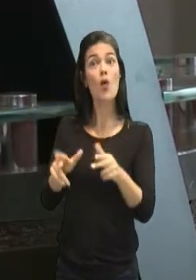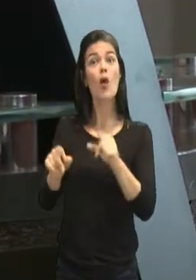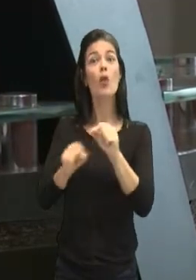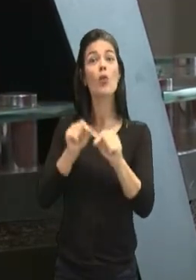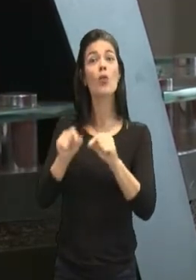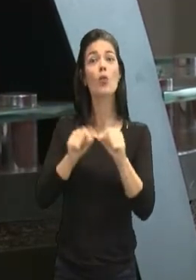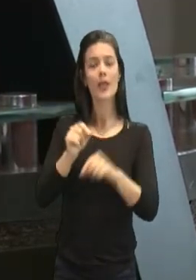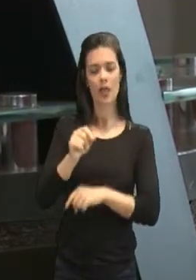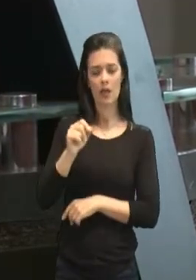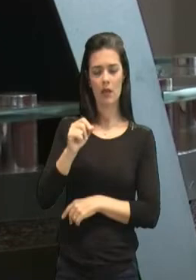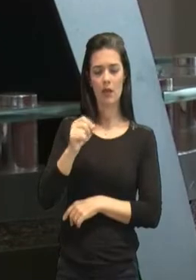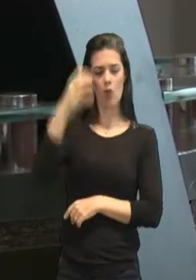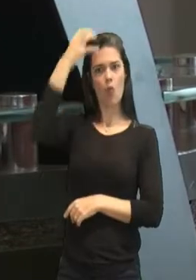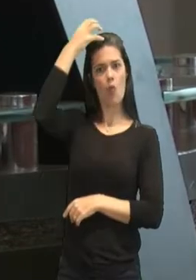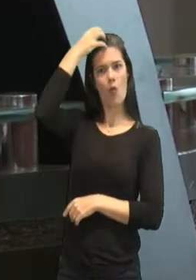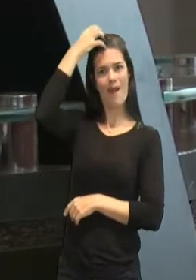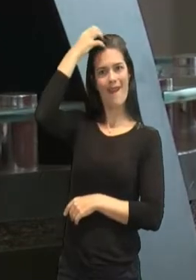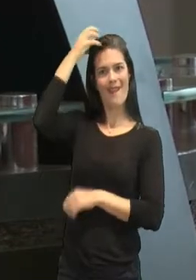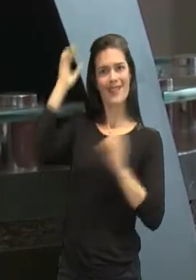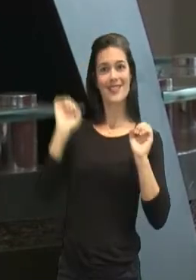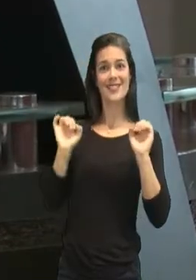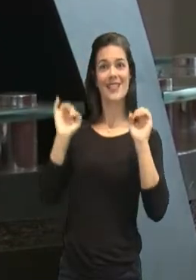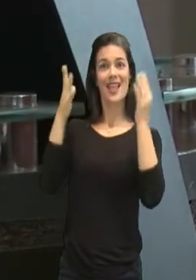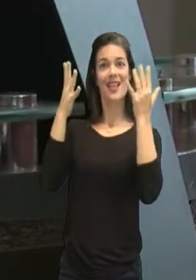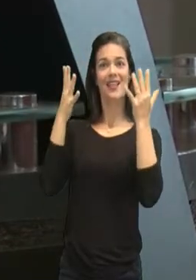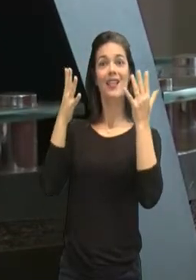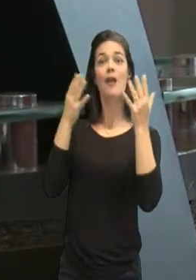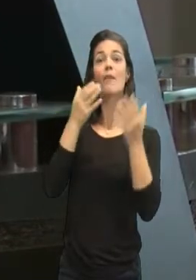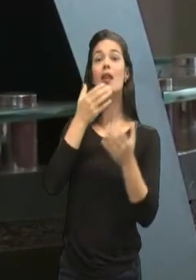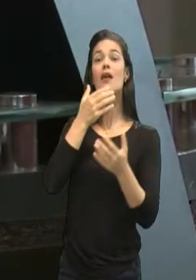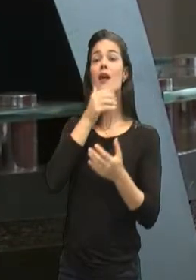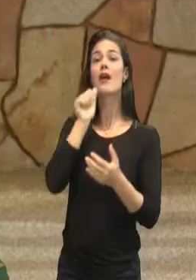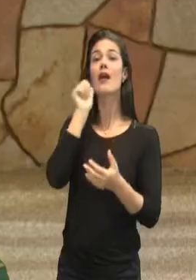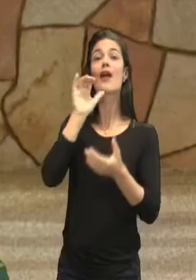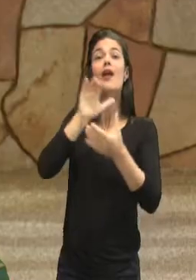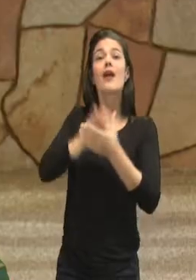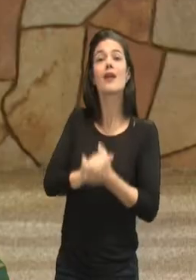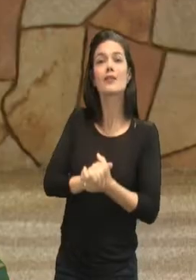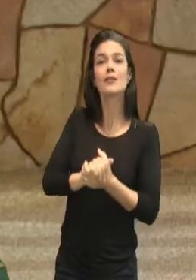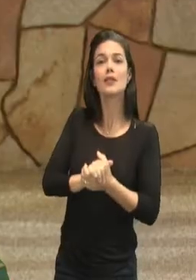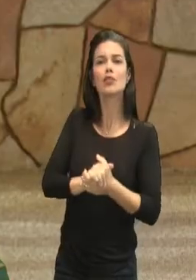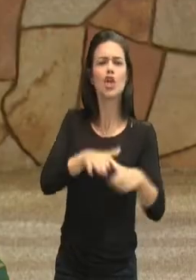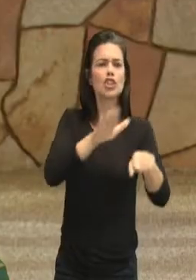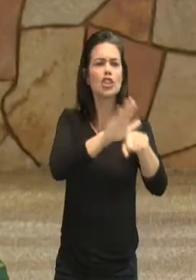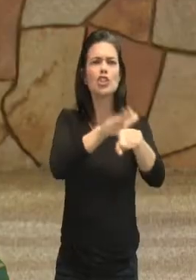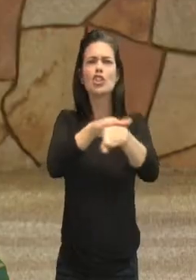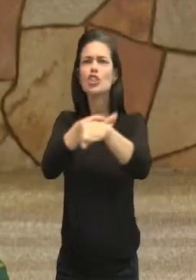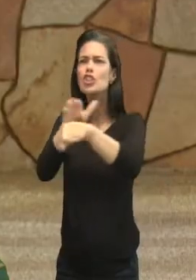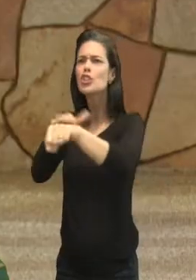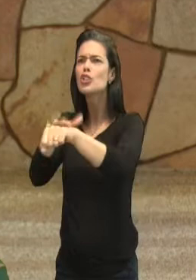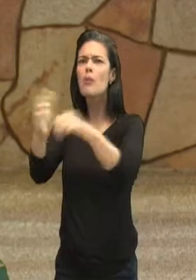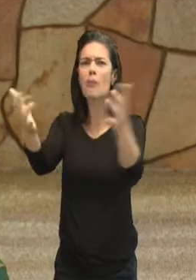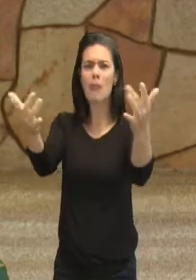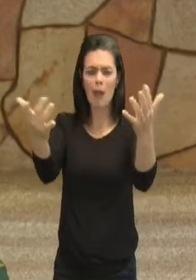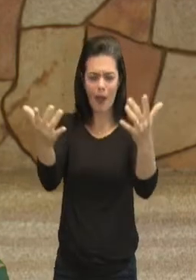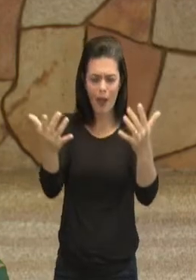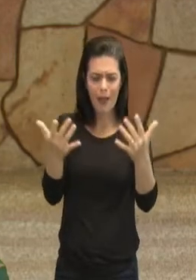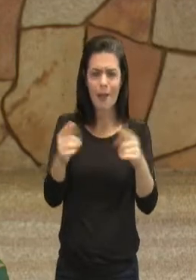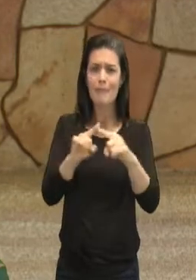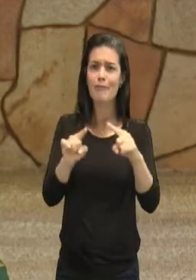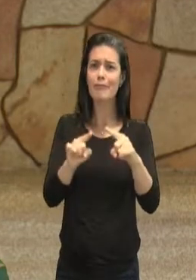as bodas de seu filho. Então enviou os seus servos a chamar os convidados para as bodas, mas estes não quiseram